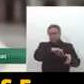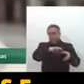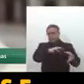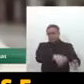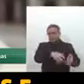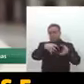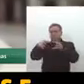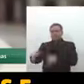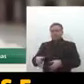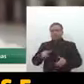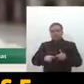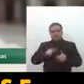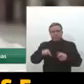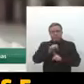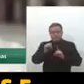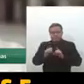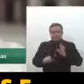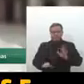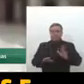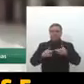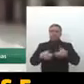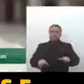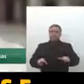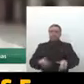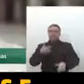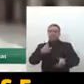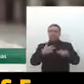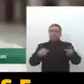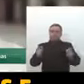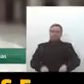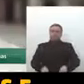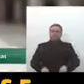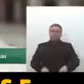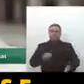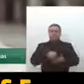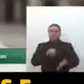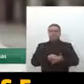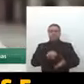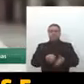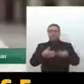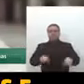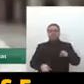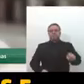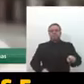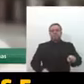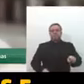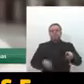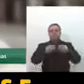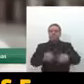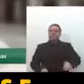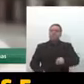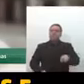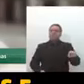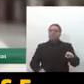problema social? Há, mas temos que resolver de uma outra maneira. Não pode ser a solução que prejudique